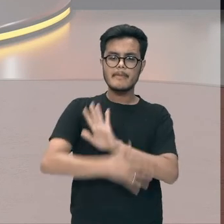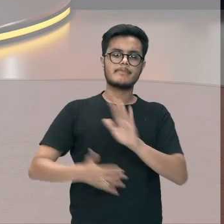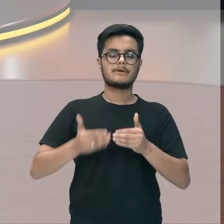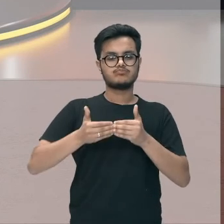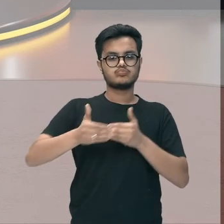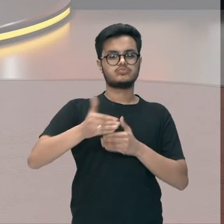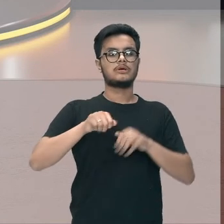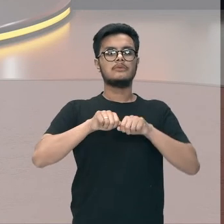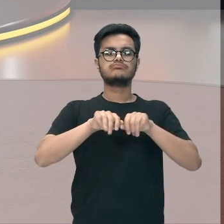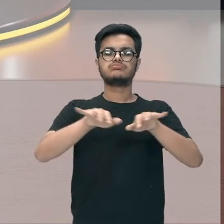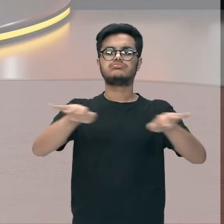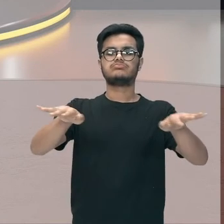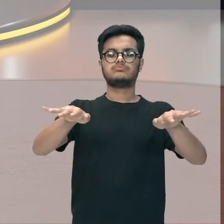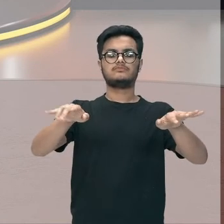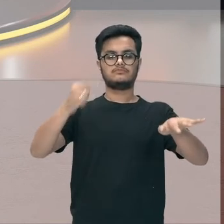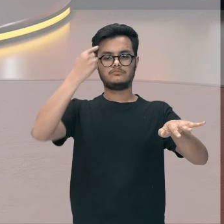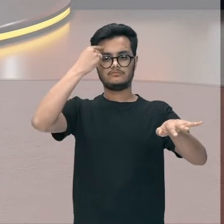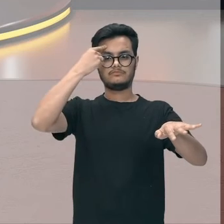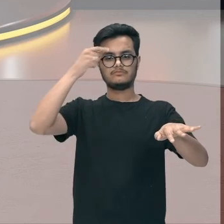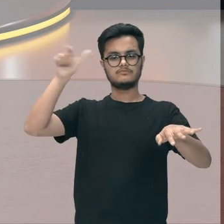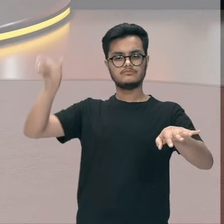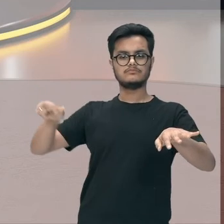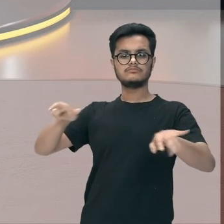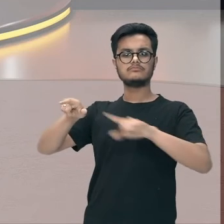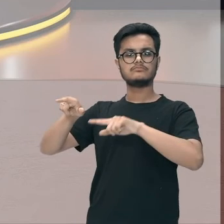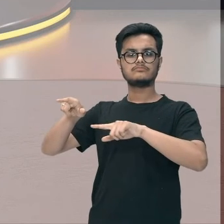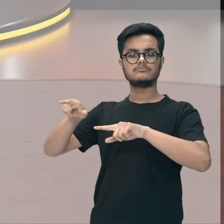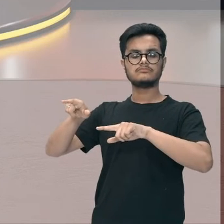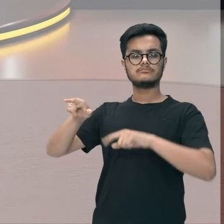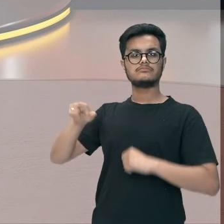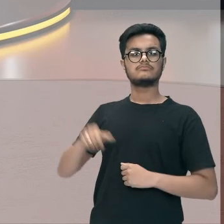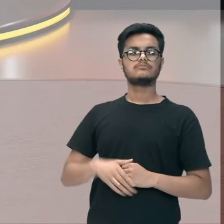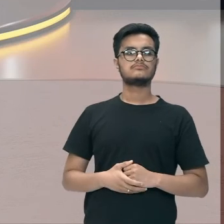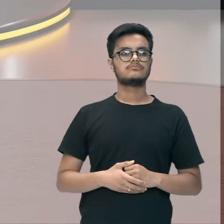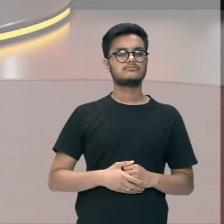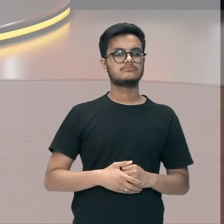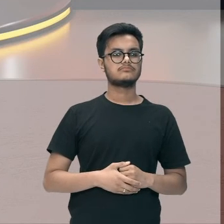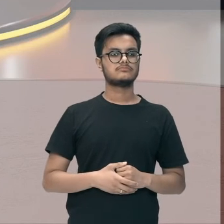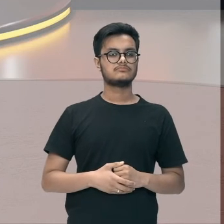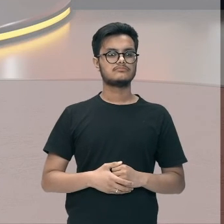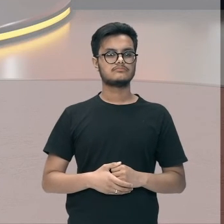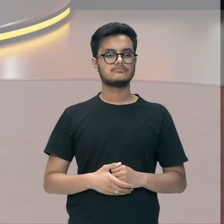ferrovias a partir da ideia do pensamento